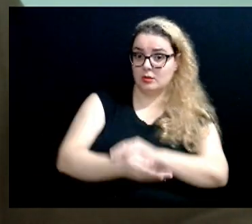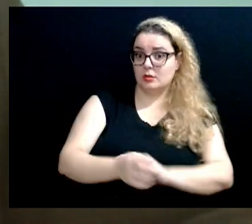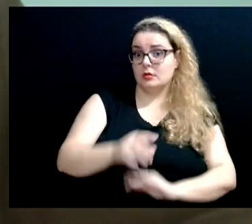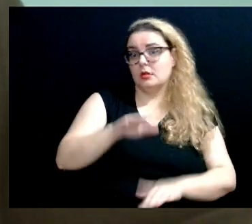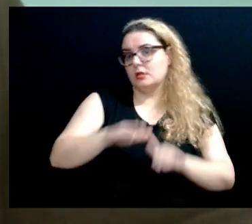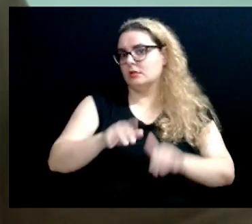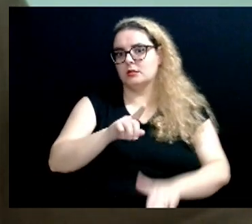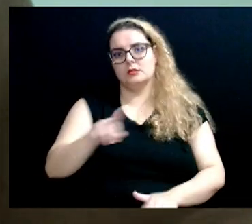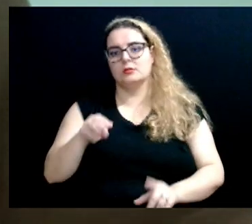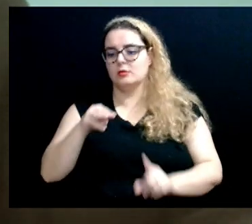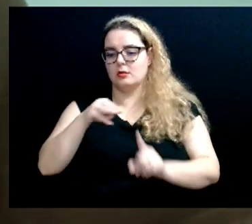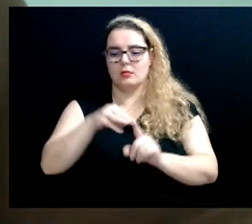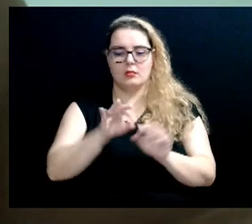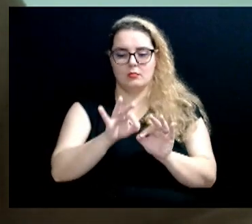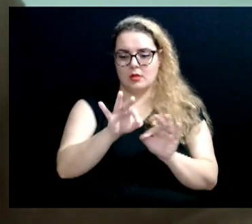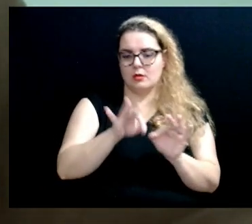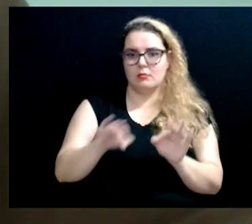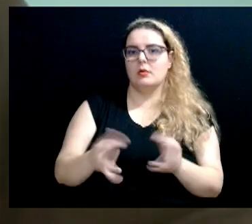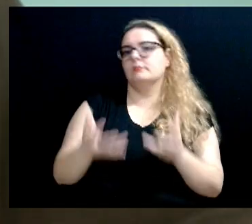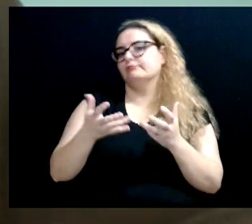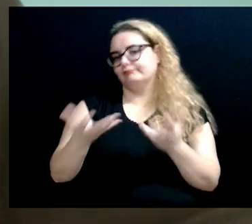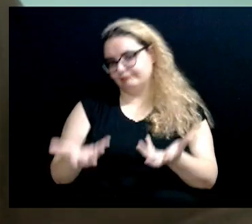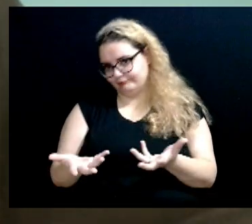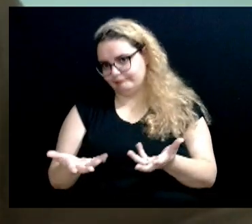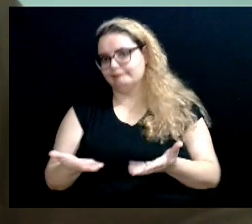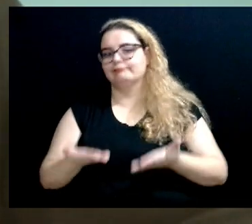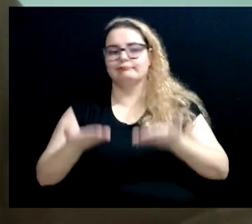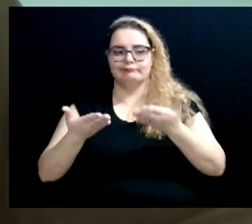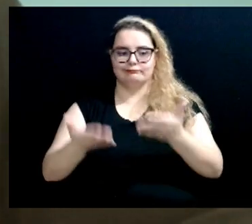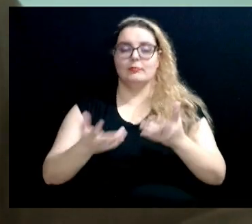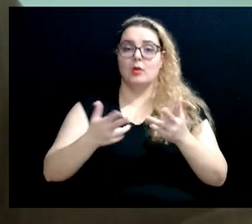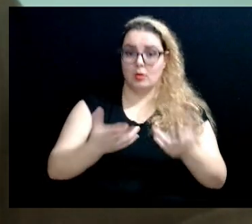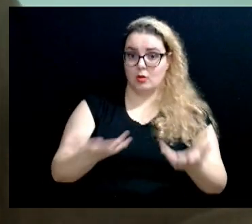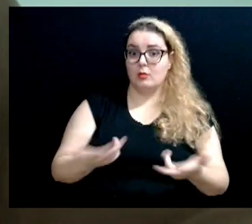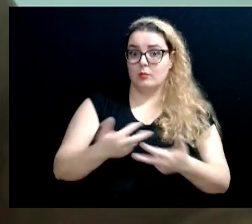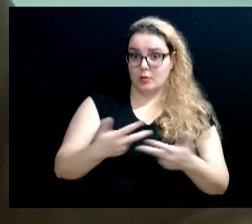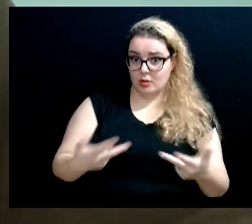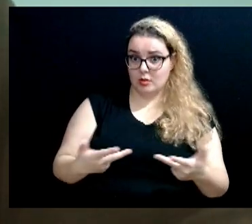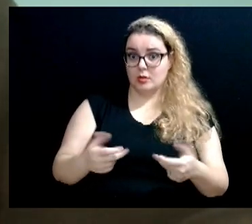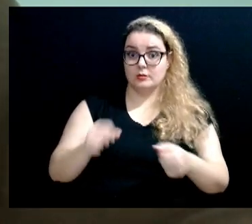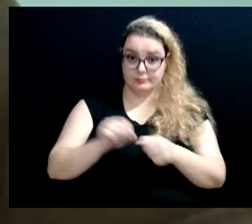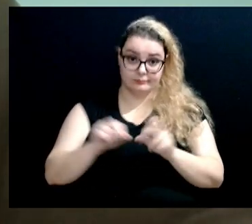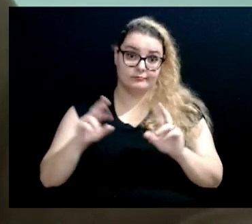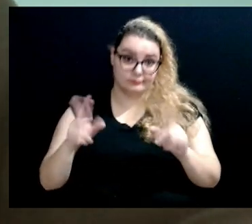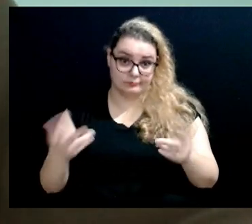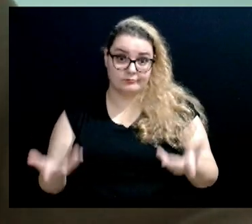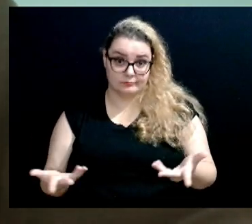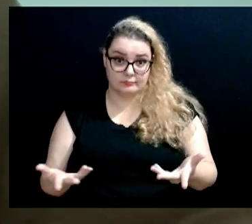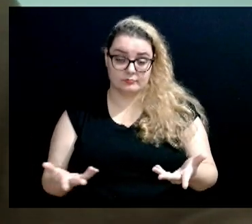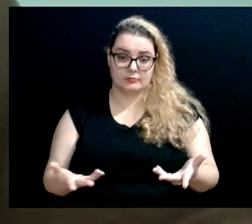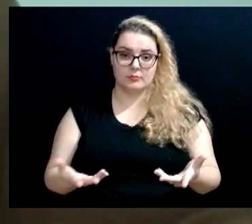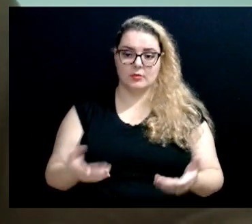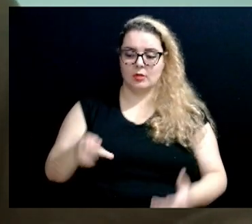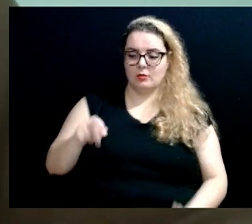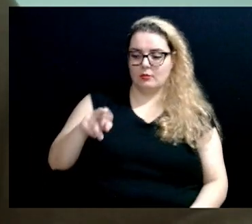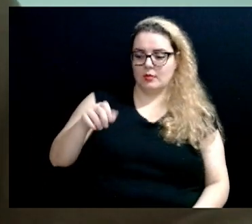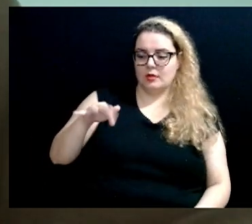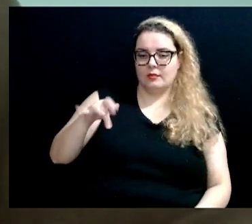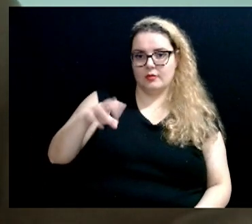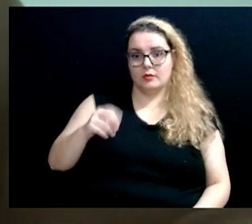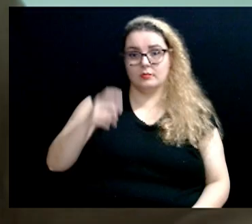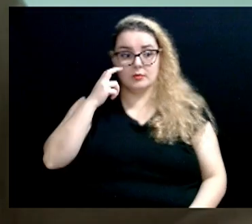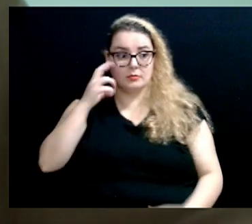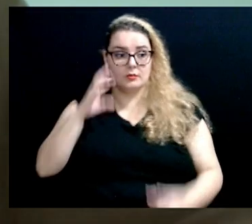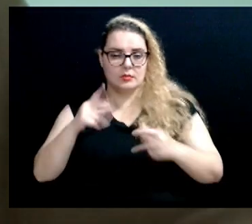métricas que a gente gostaria de colocar como algo que realmente faz a diferença, né? Então, a performance intelectual, todas essas outras